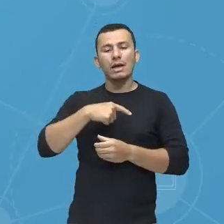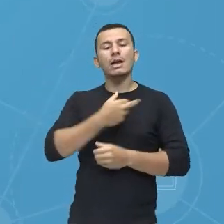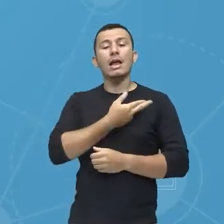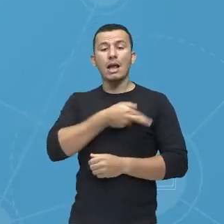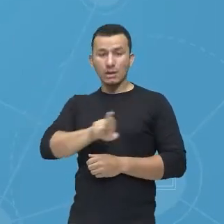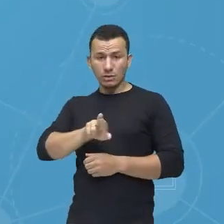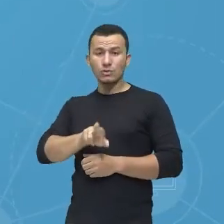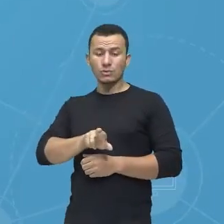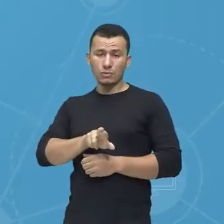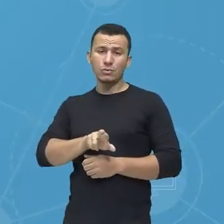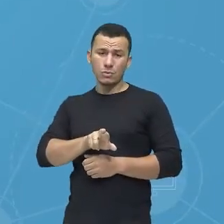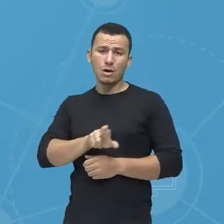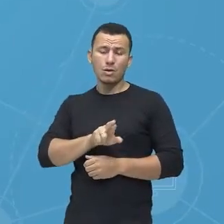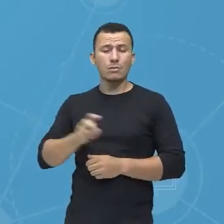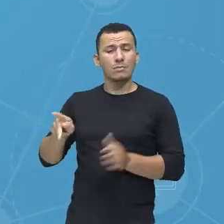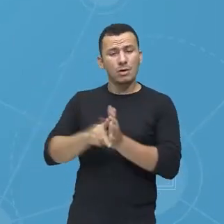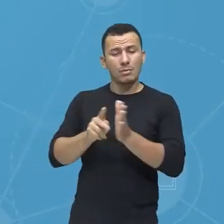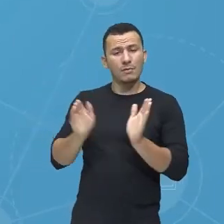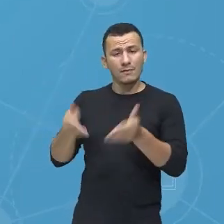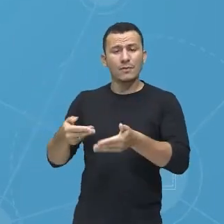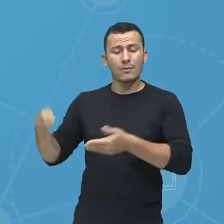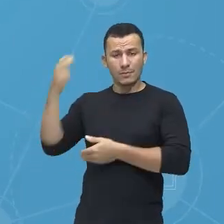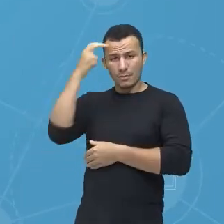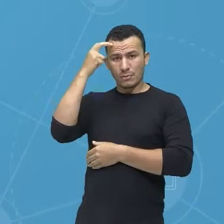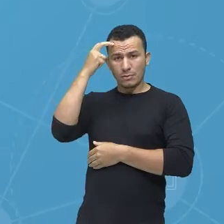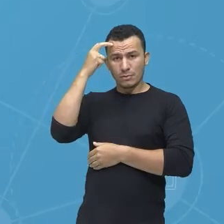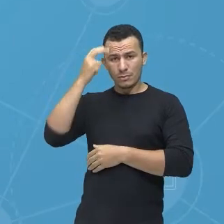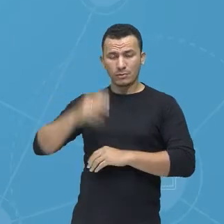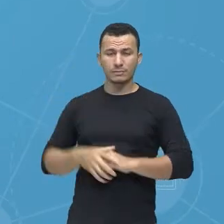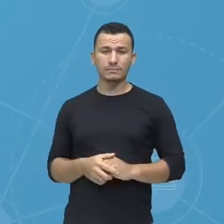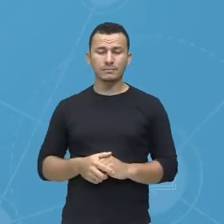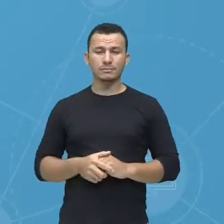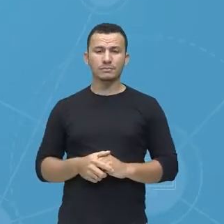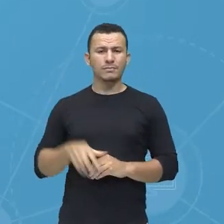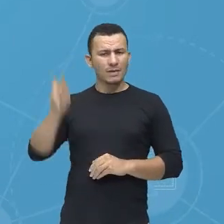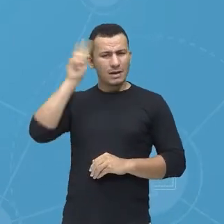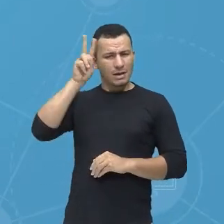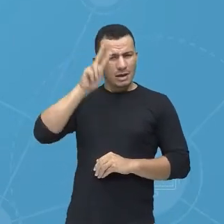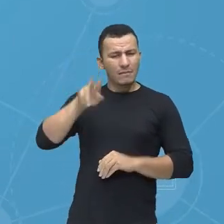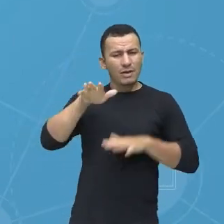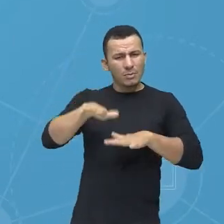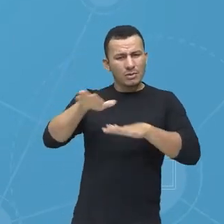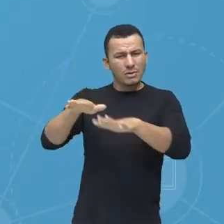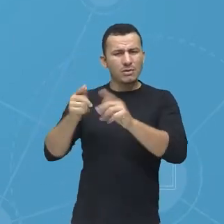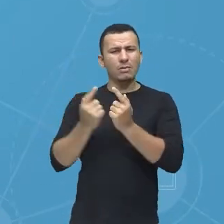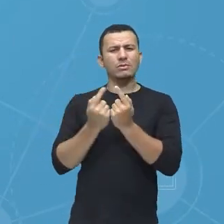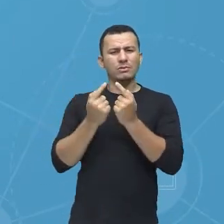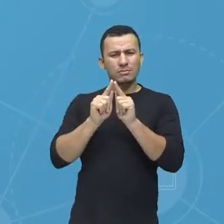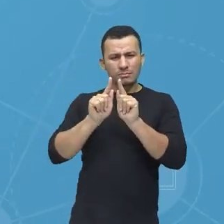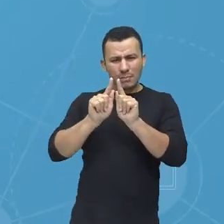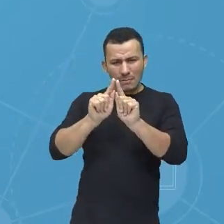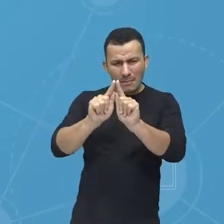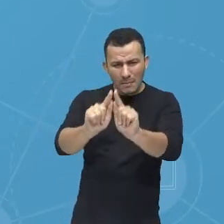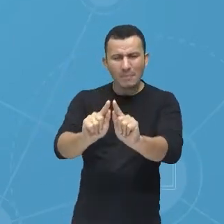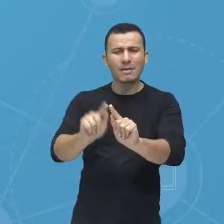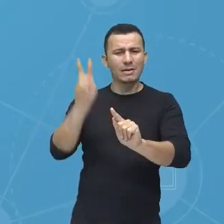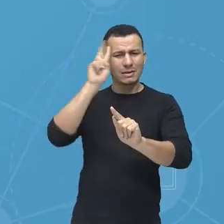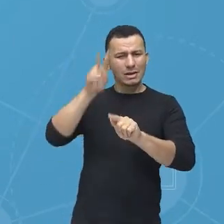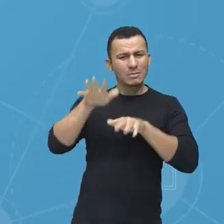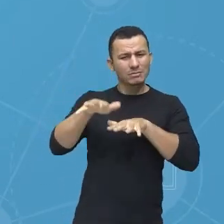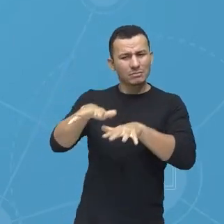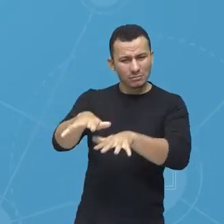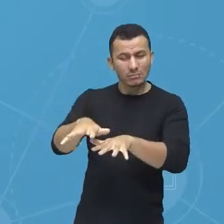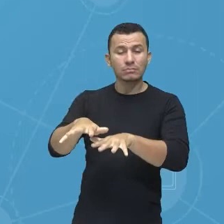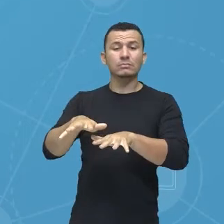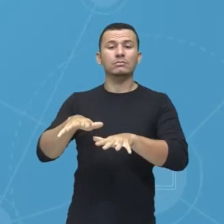religião enquanto cultura. Já falei para vocês nas procissões. As procissões